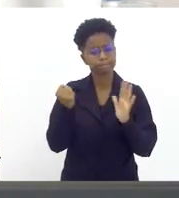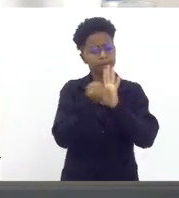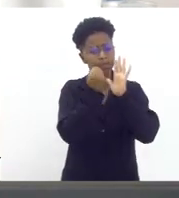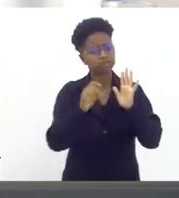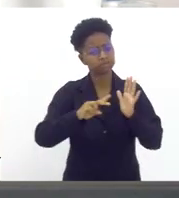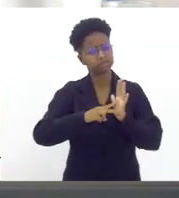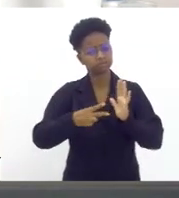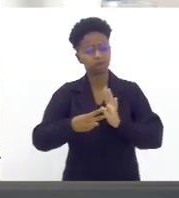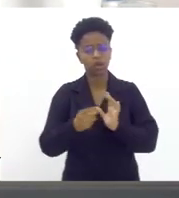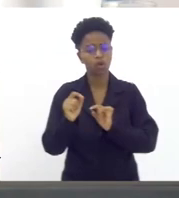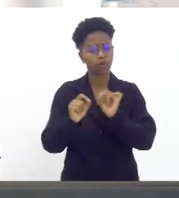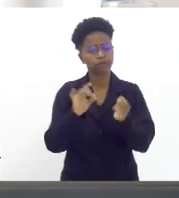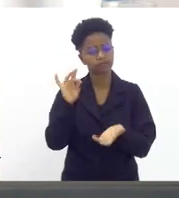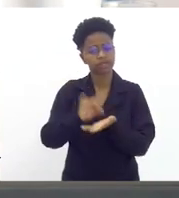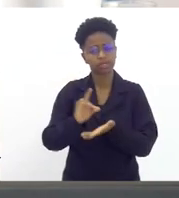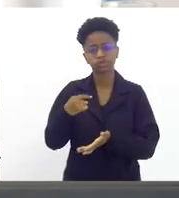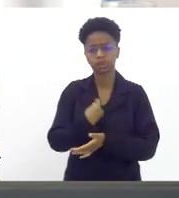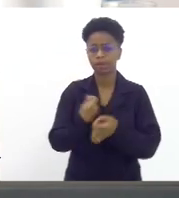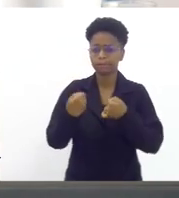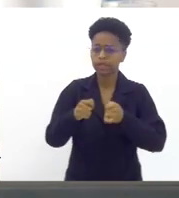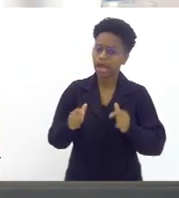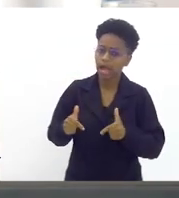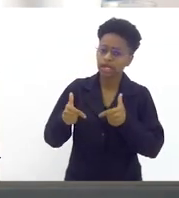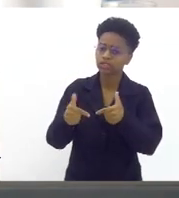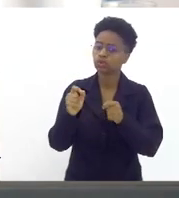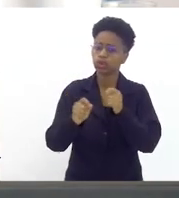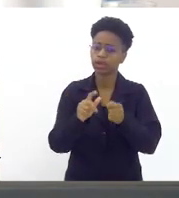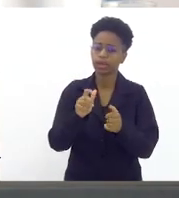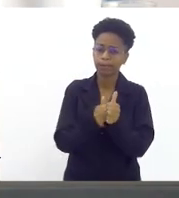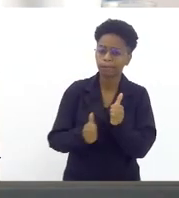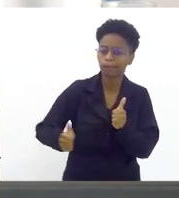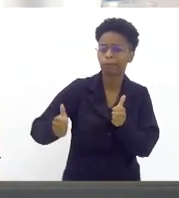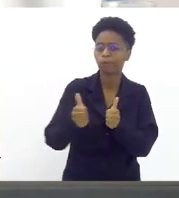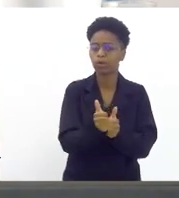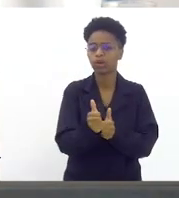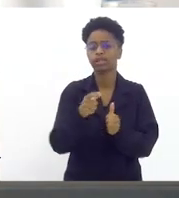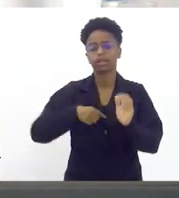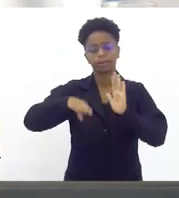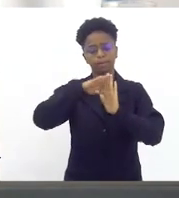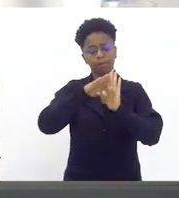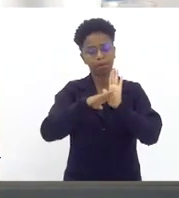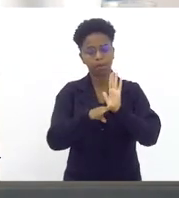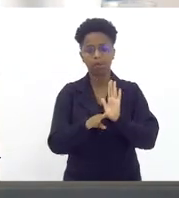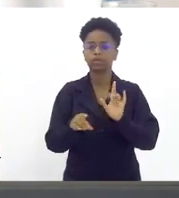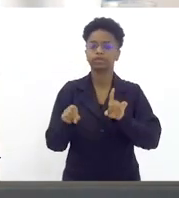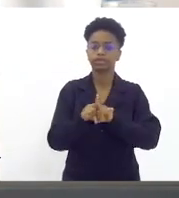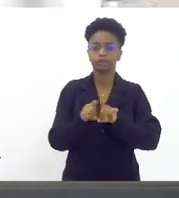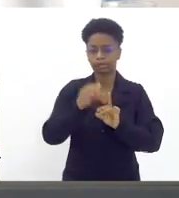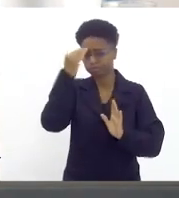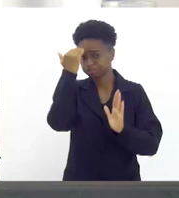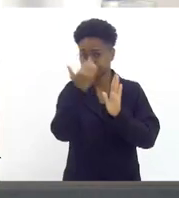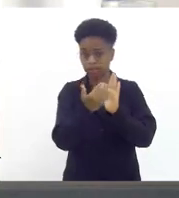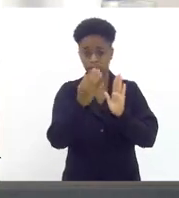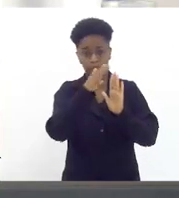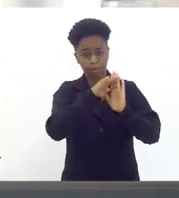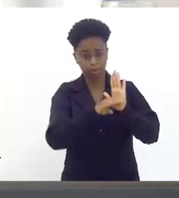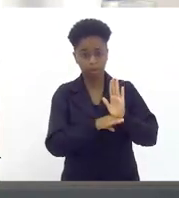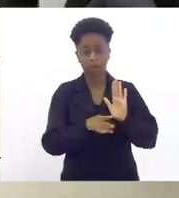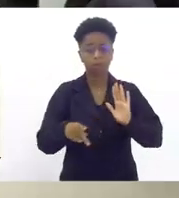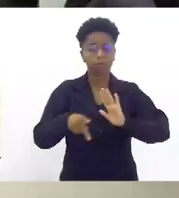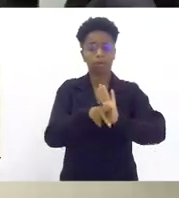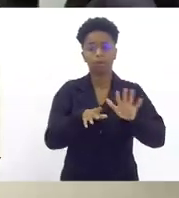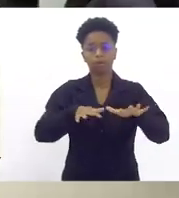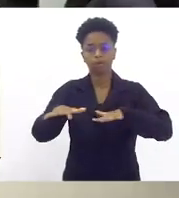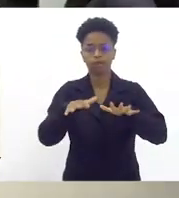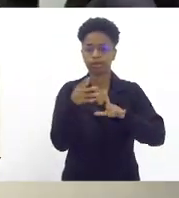significativo do que essa mandata precisa ser. Uma mandata que é protagonizada pelas pautas, pela agenda do movimento LGBTQIA+,